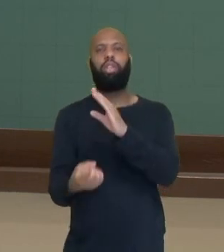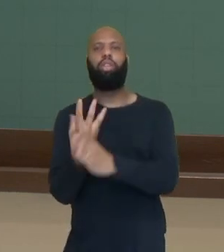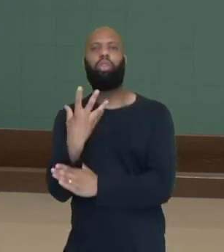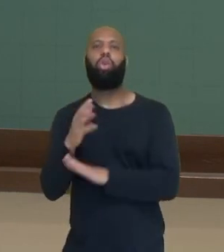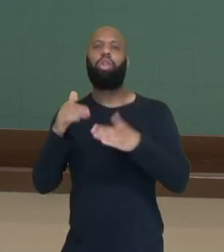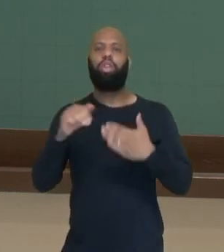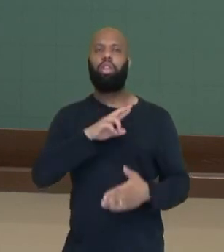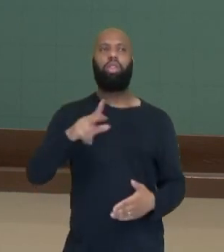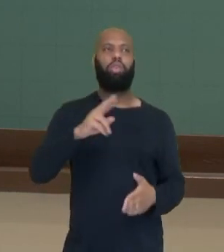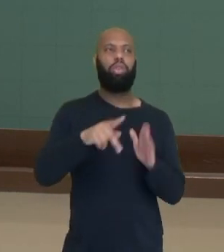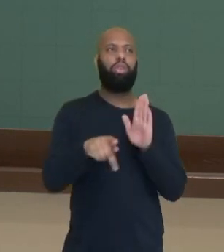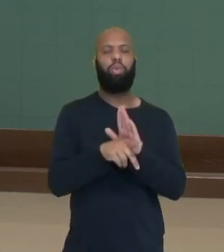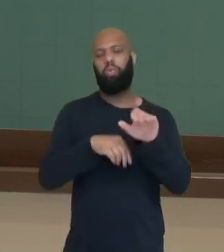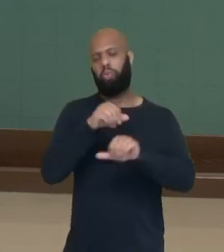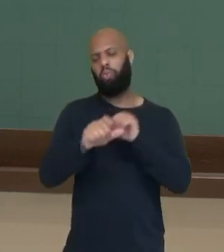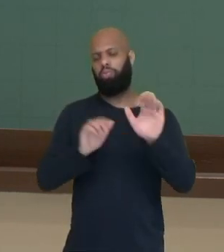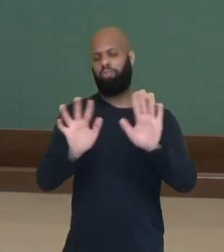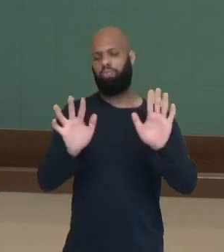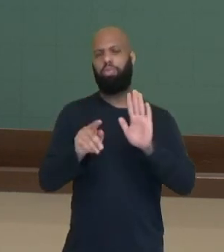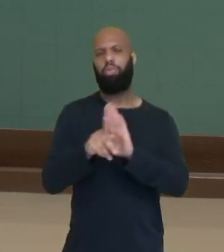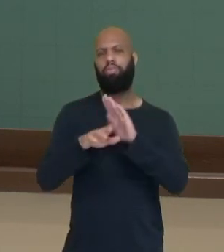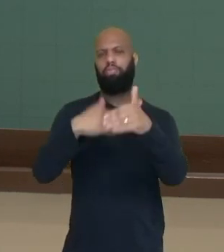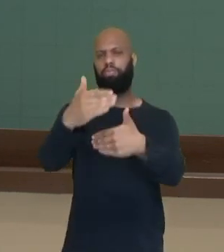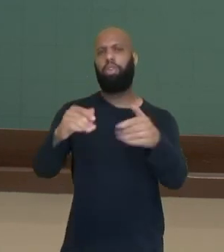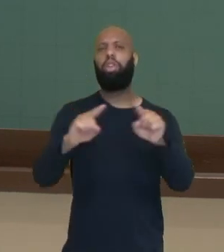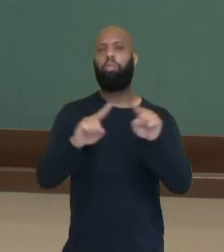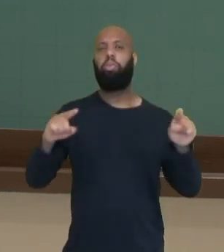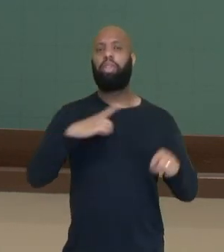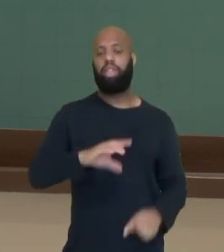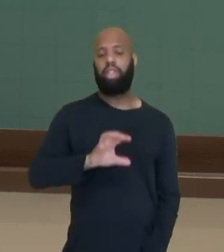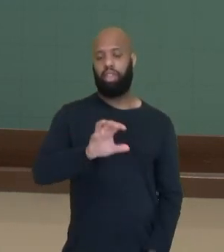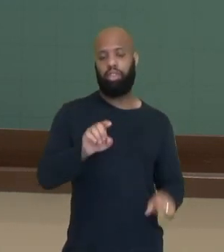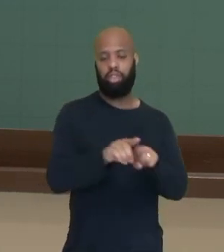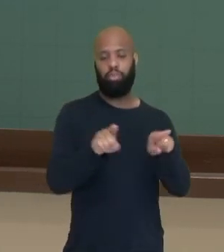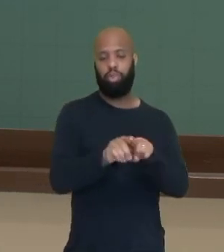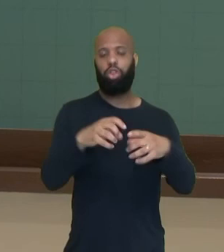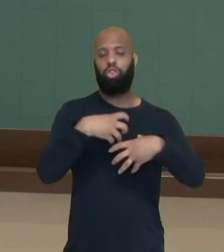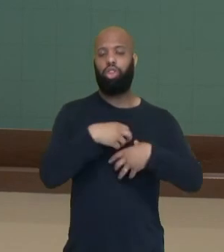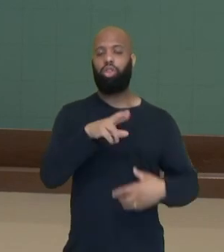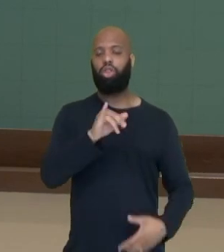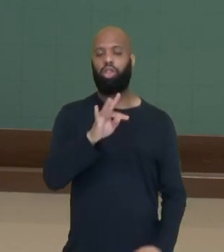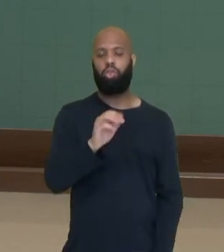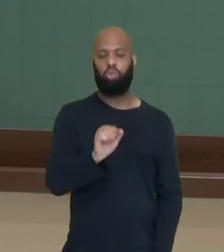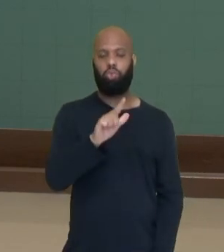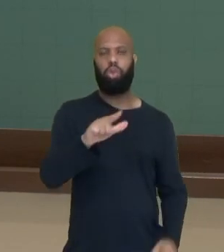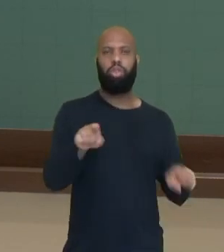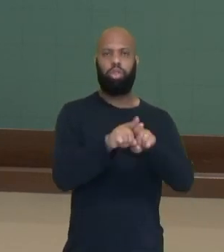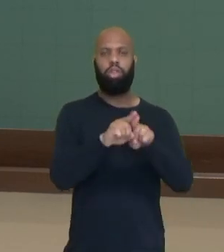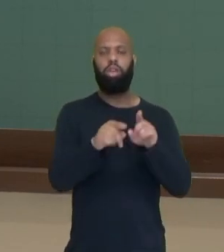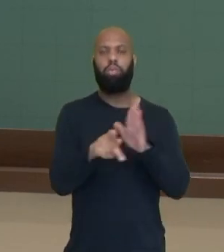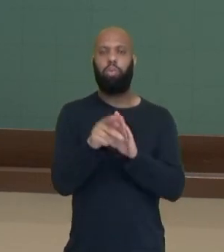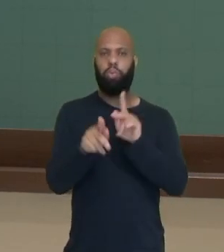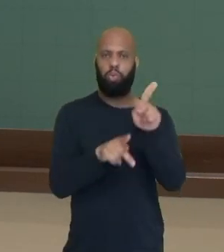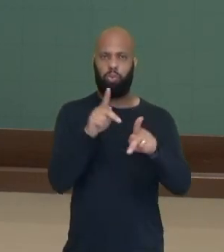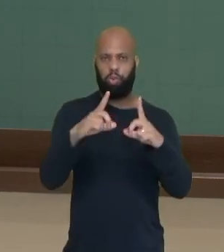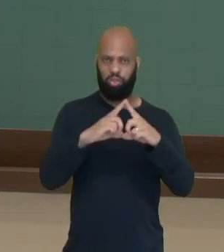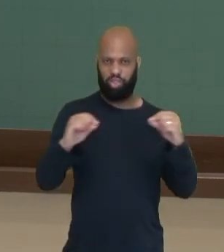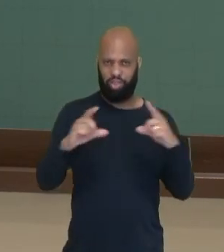é uma modalidade que mudou muito ao longo dos anos e tem todo esse caráter ritualístico ali do povo